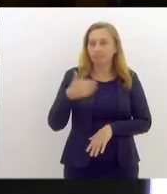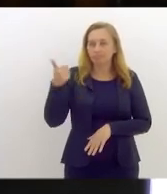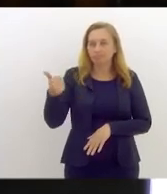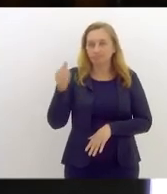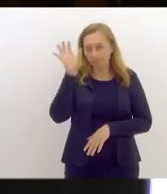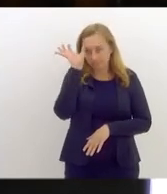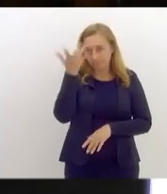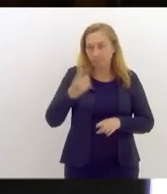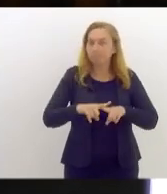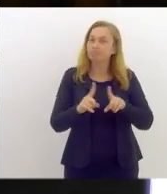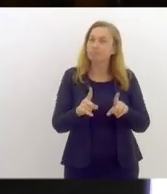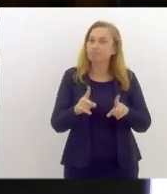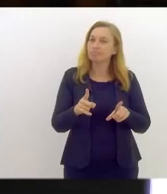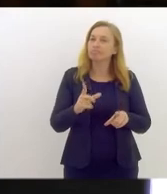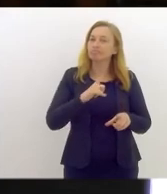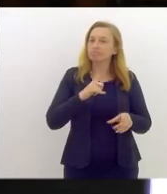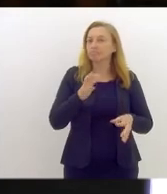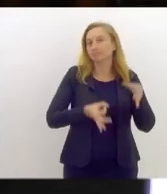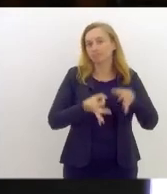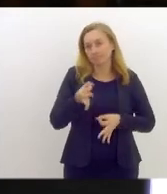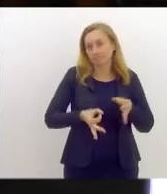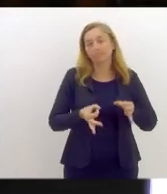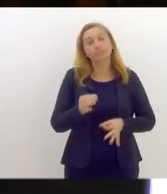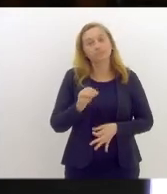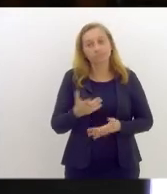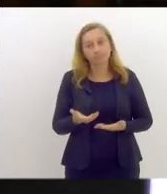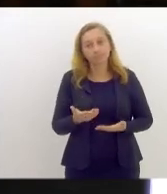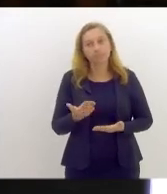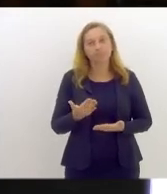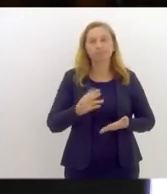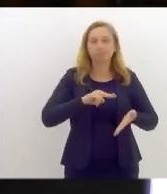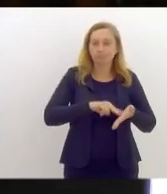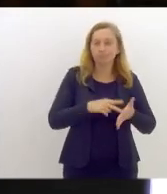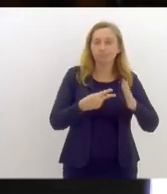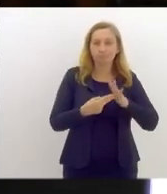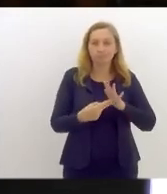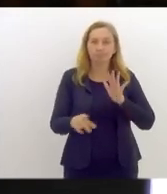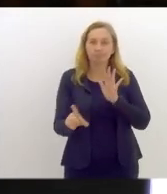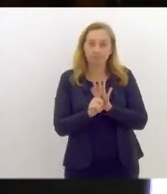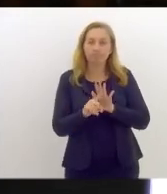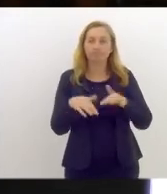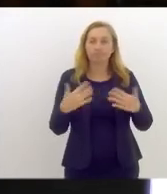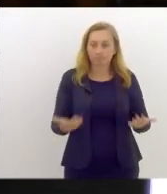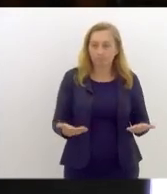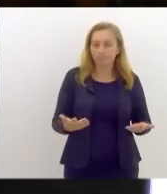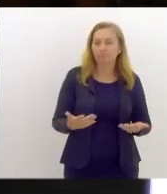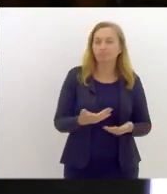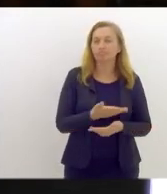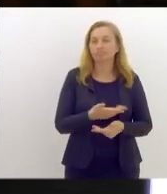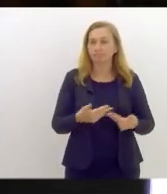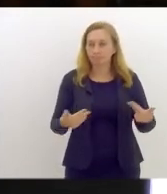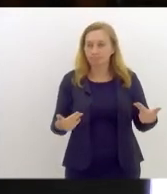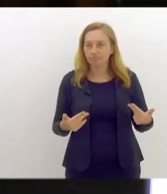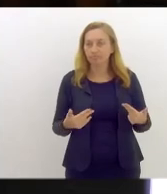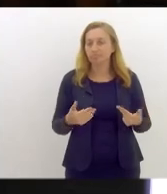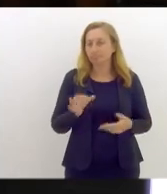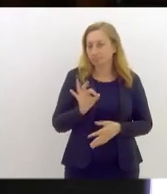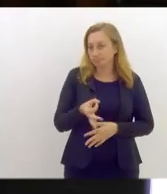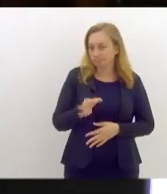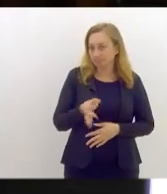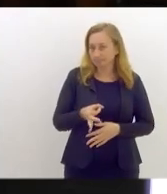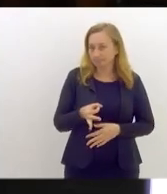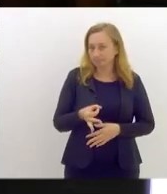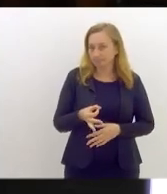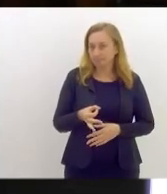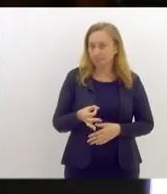é para isso que existe o judiciário o judiciário vai interpretar a lei né muita das vezes por Óbvio vamos